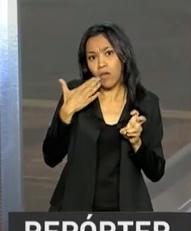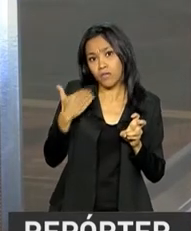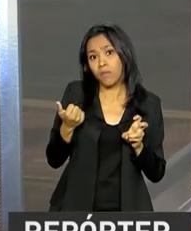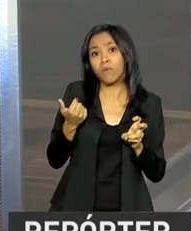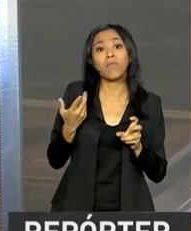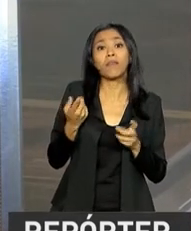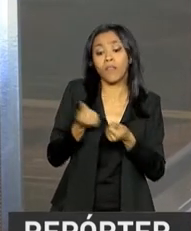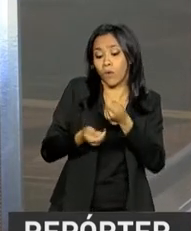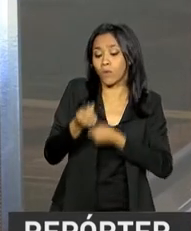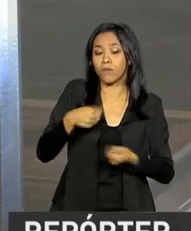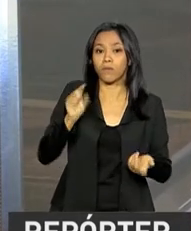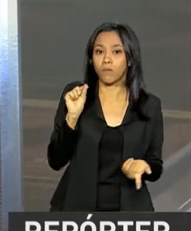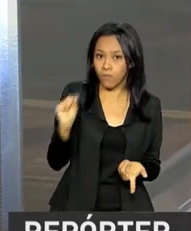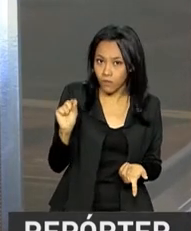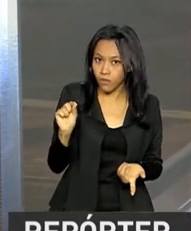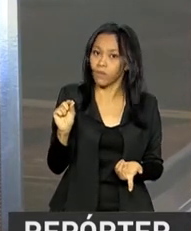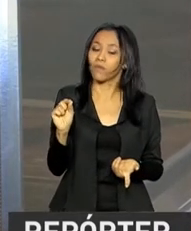negociar o quê.